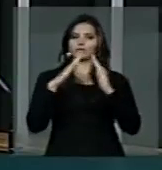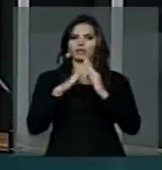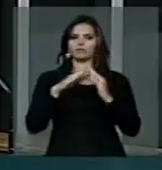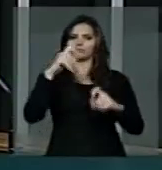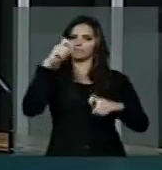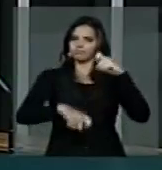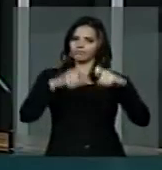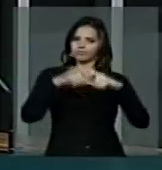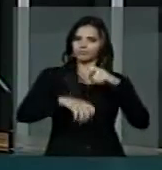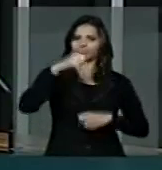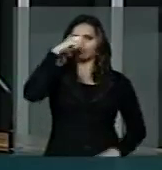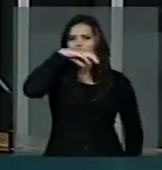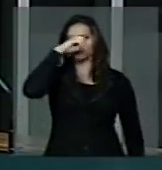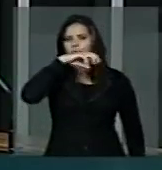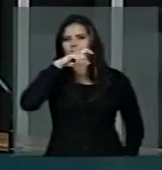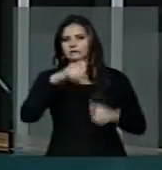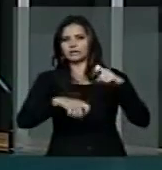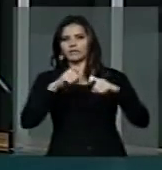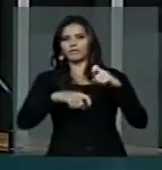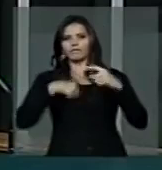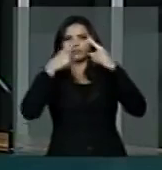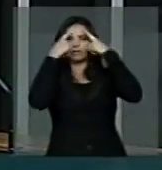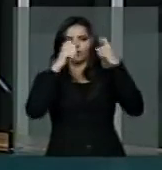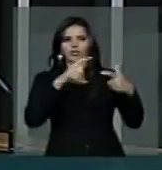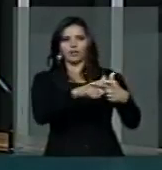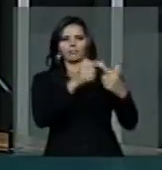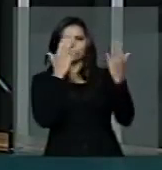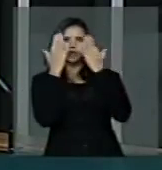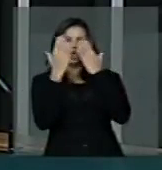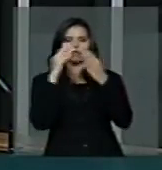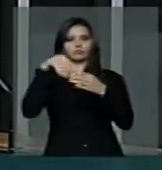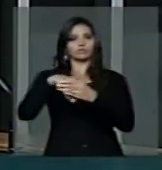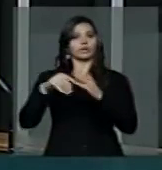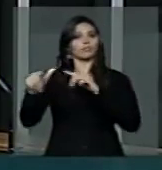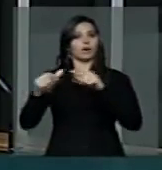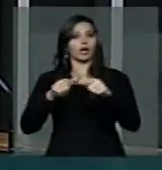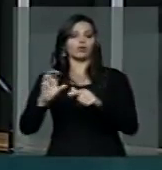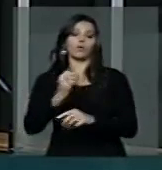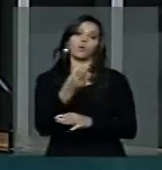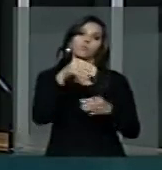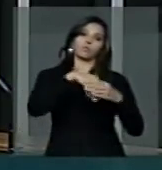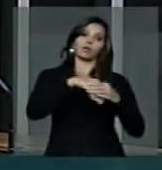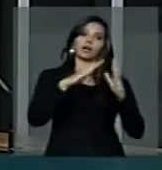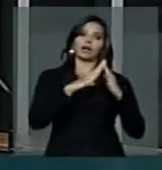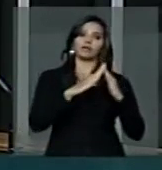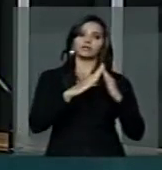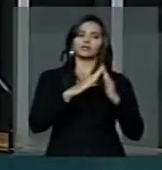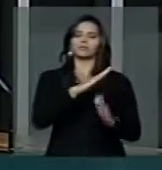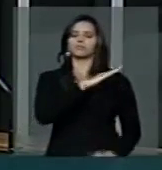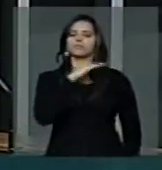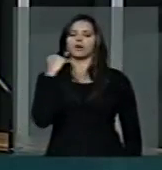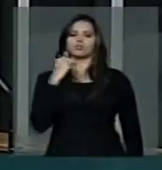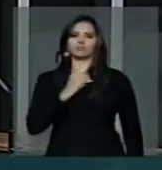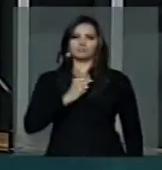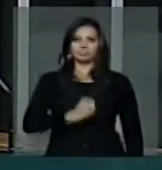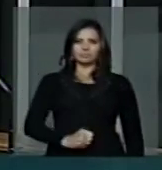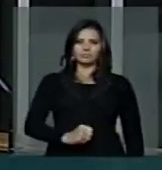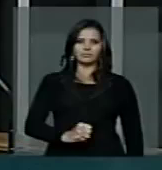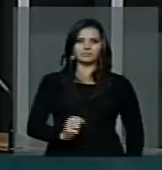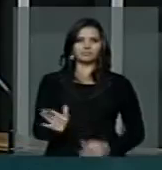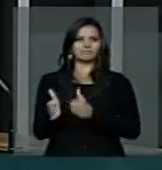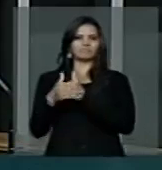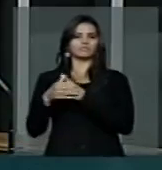exploração sexual, violência psicológica, seja no trabalho, seja em casa, mortes por abortos clandestinos e